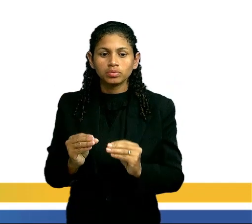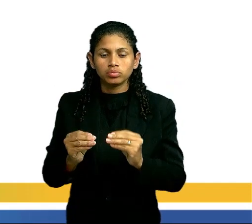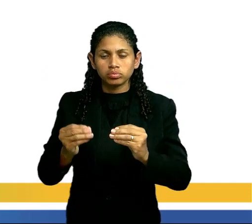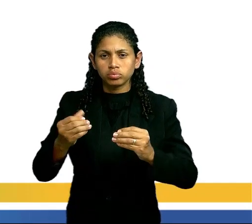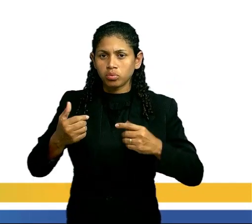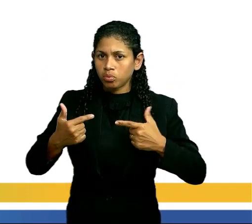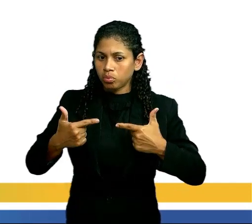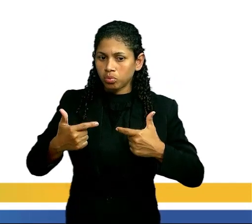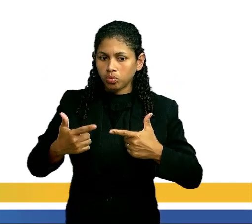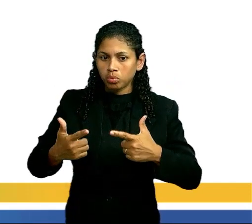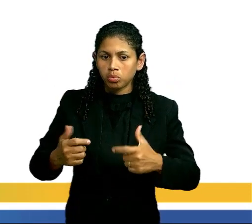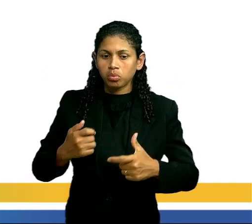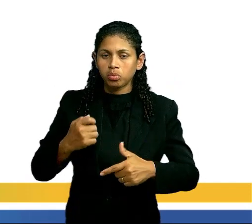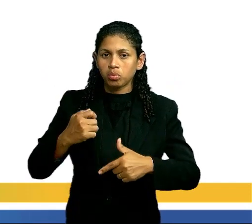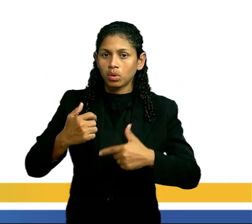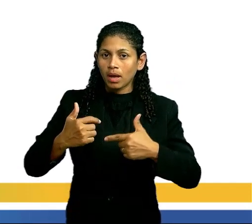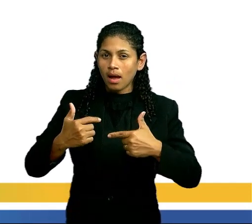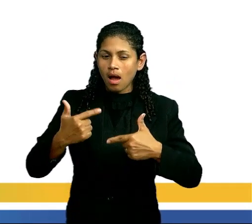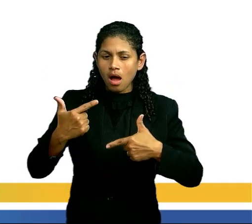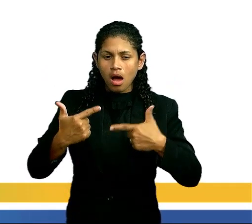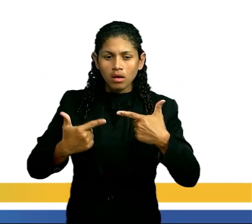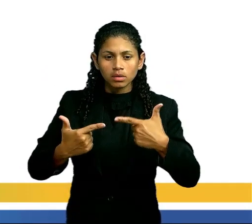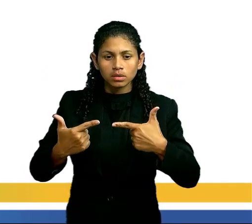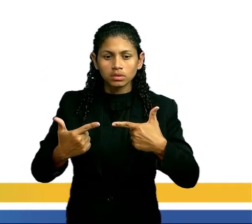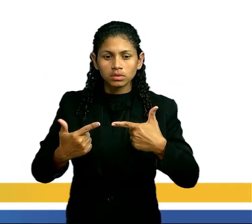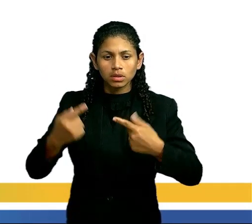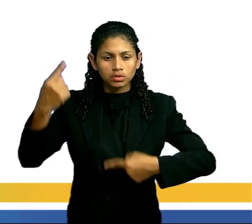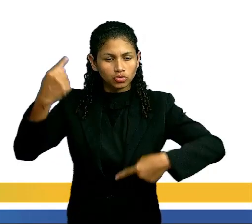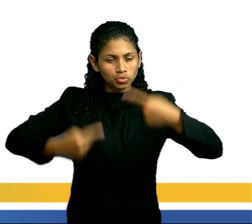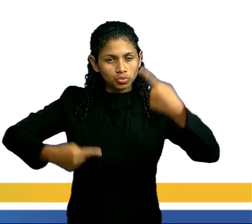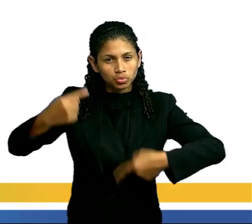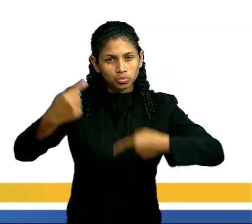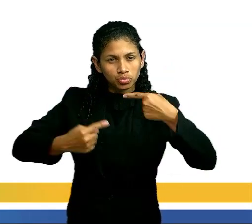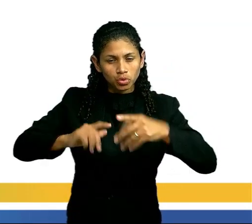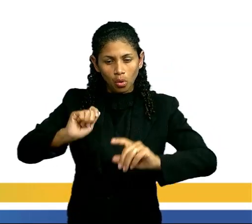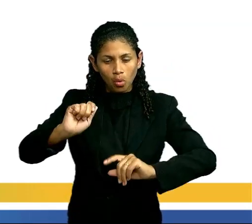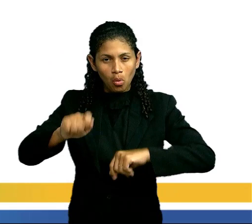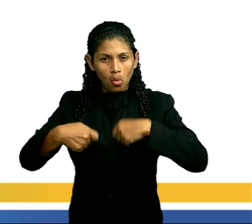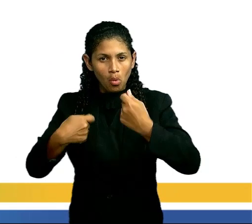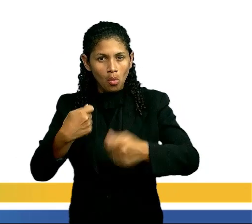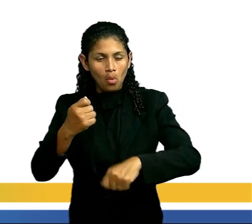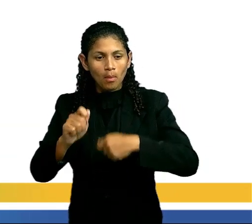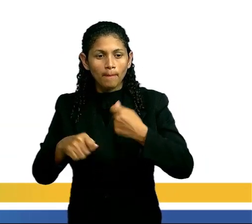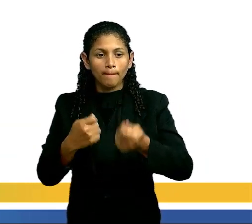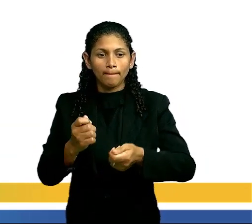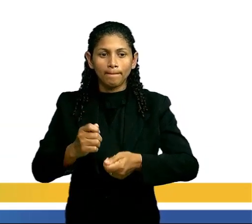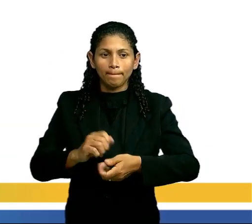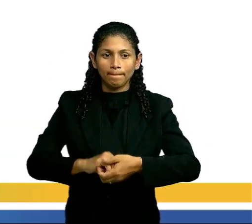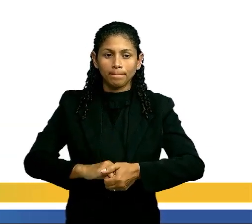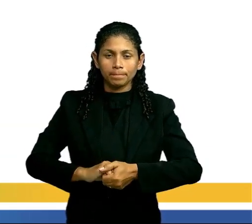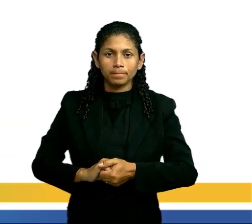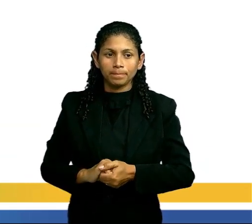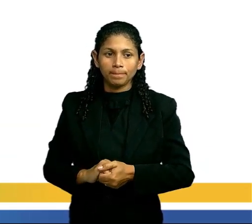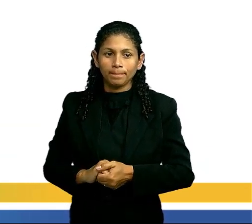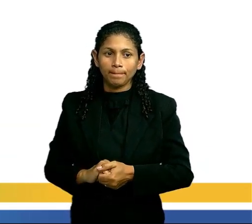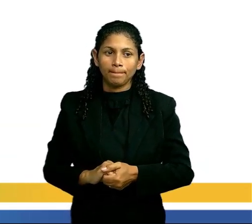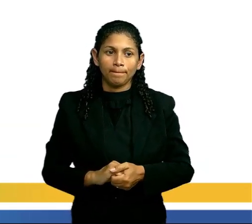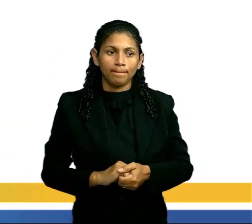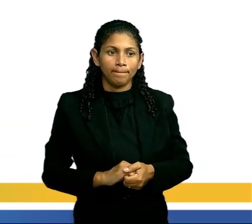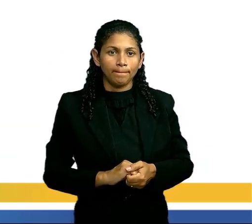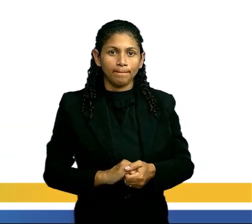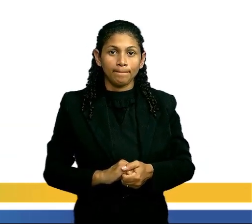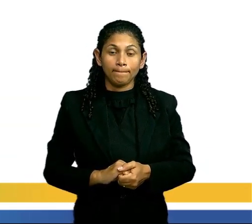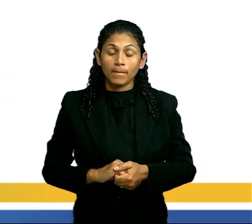e a China, fator de constantes abalos mundiais. O texto inteiro para você e vamos